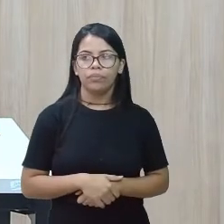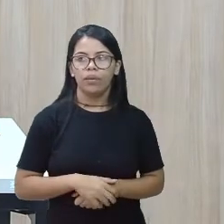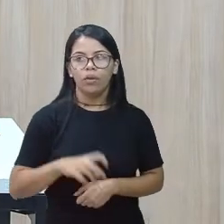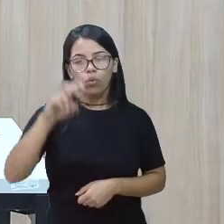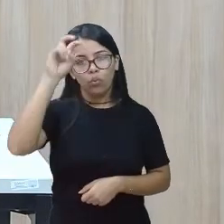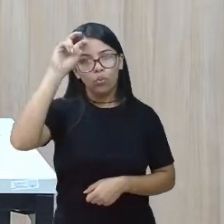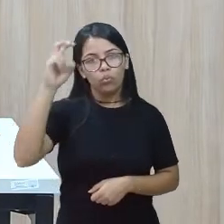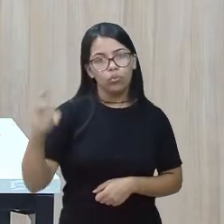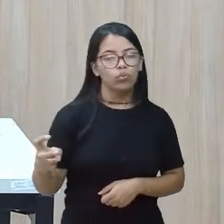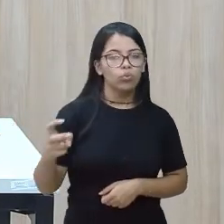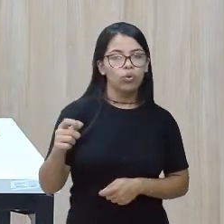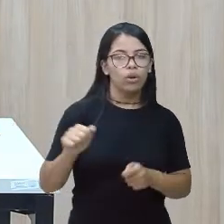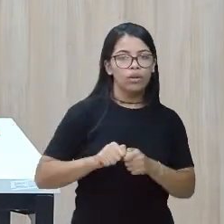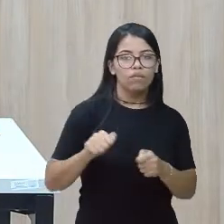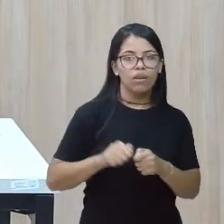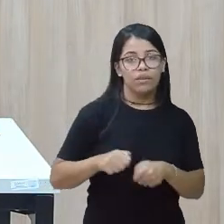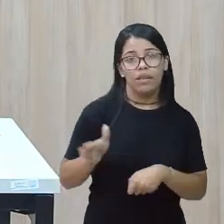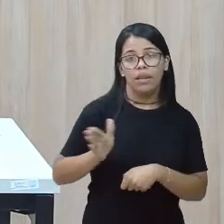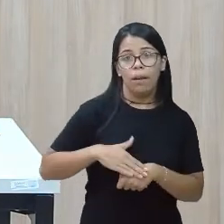o canudo